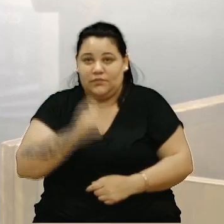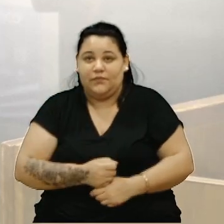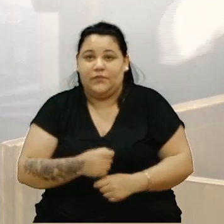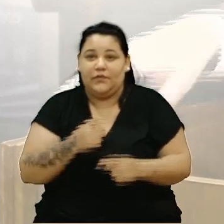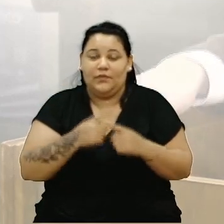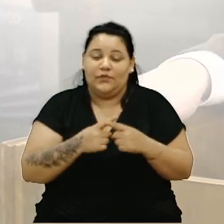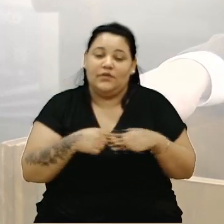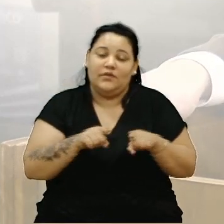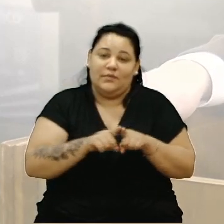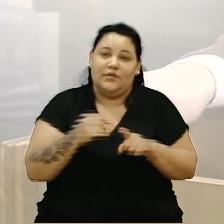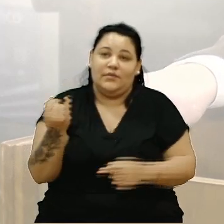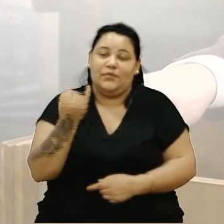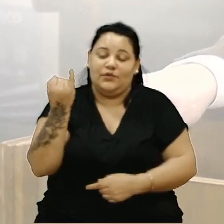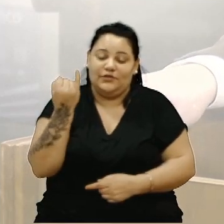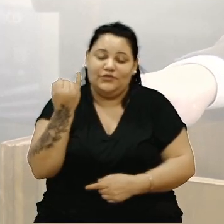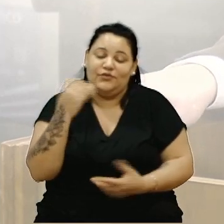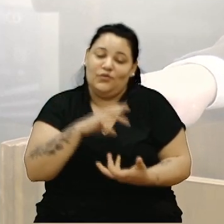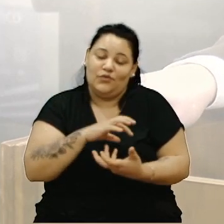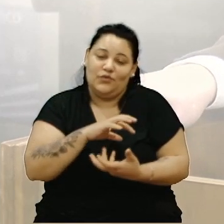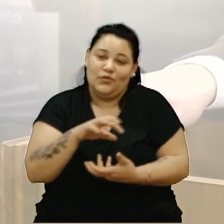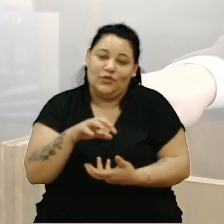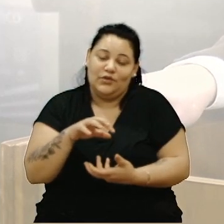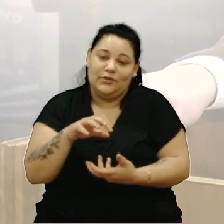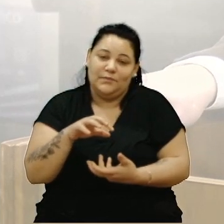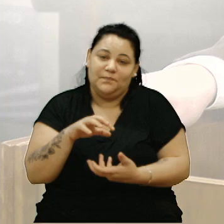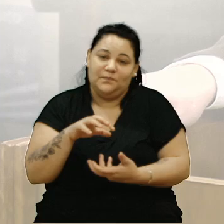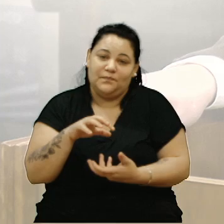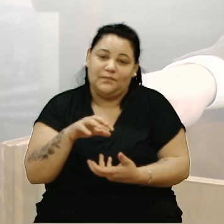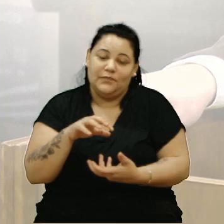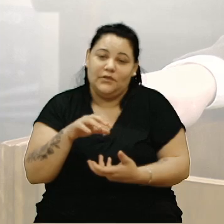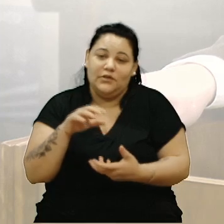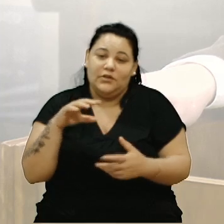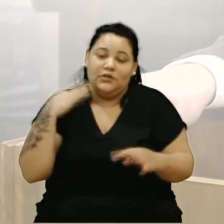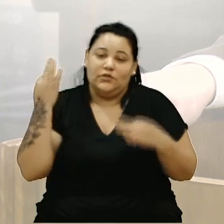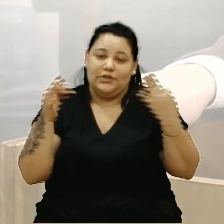dizer, também turística. Declaração de líder Partido Novo.